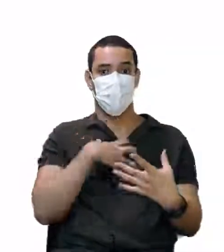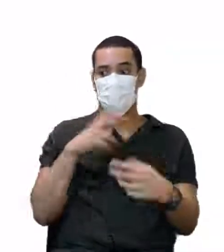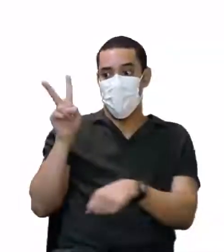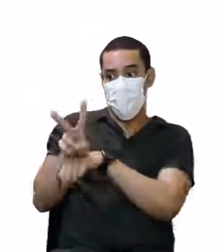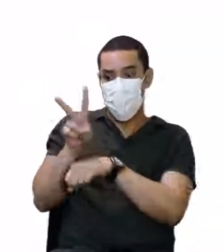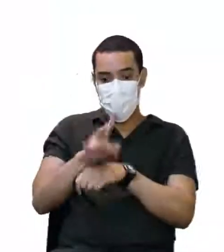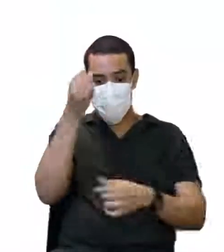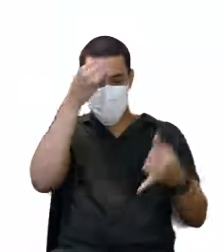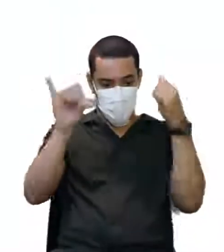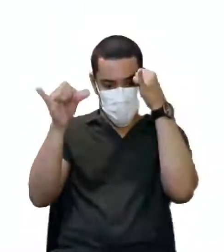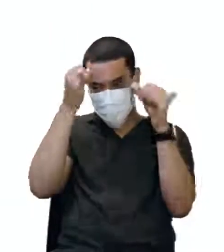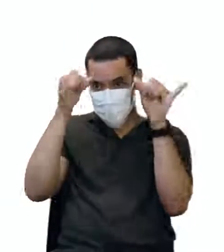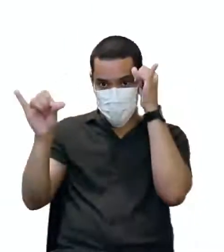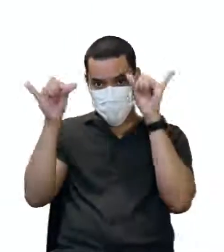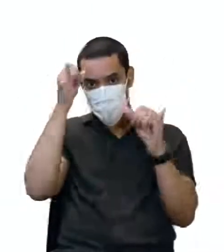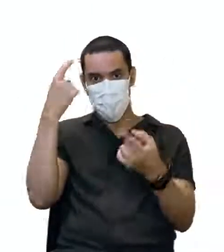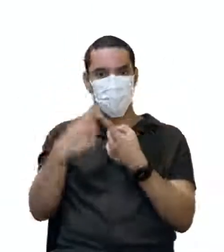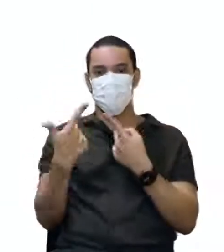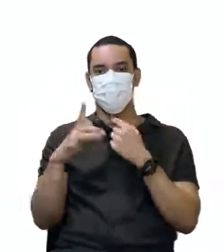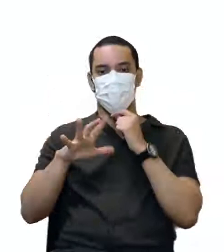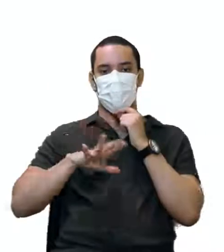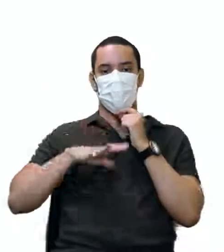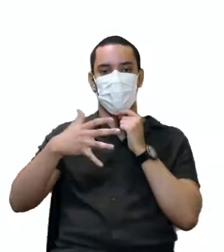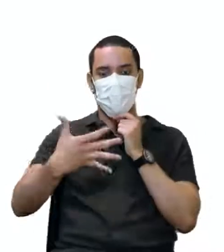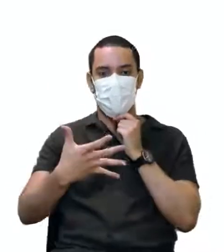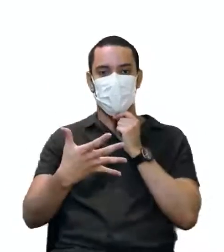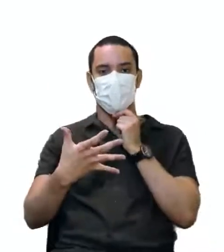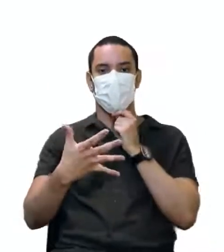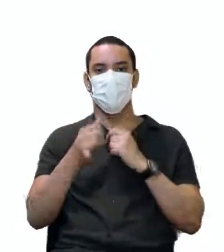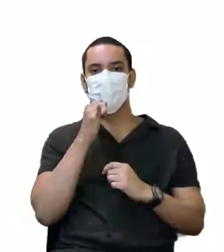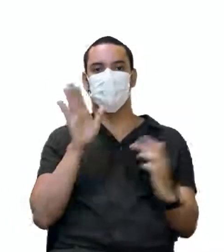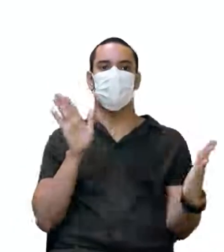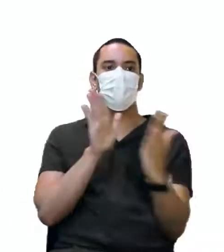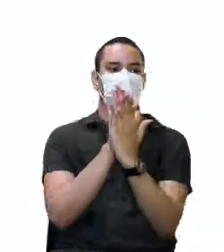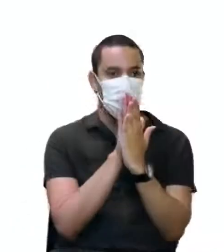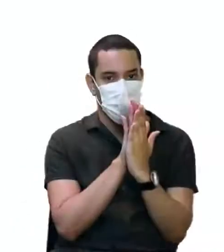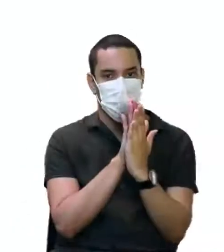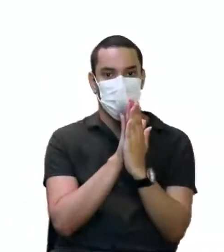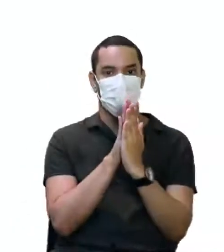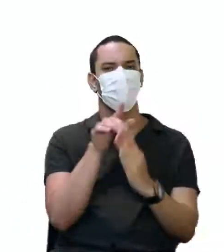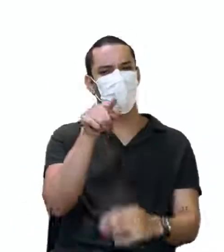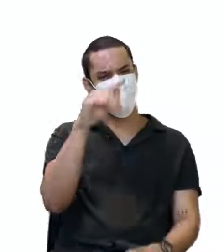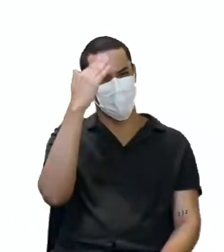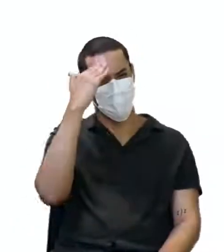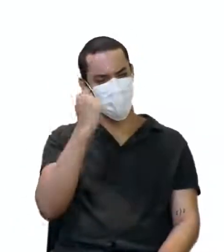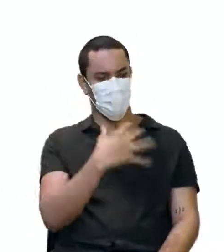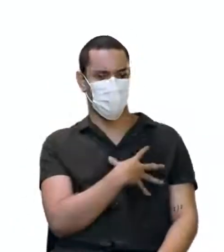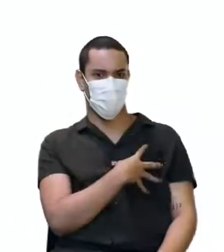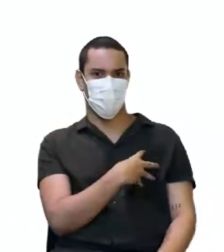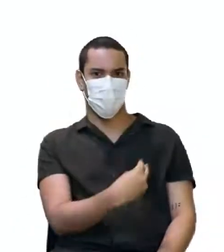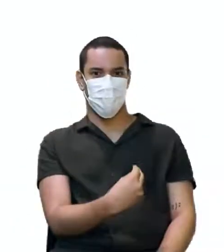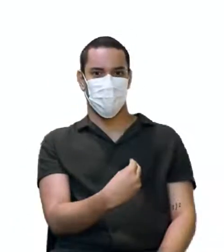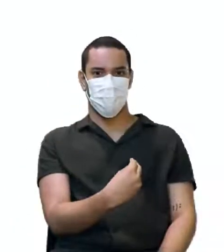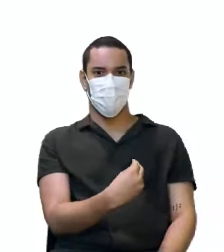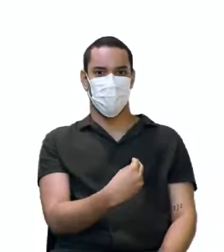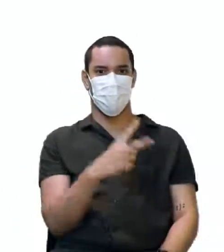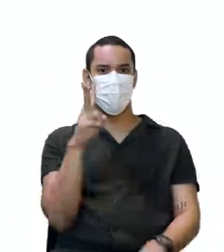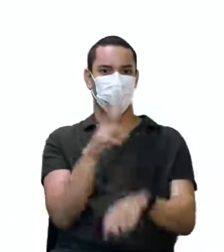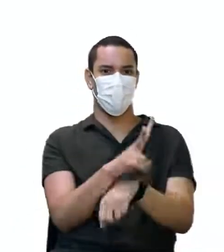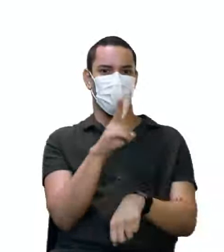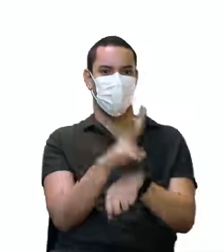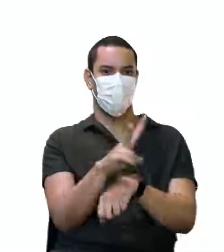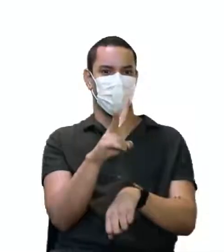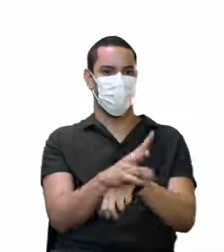aquele domínio, né, aquela coragem que outra que você... Quando você tem filho, você sabe disso, que o que você preserva é